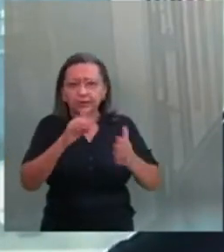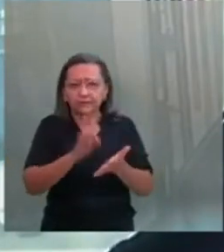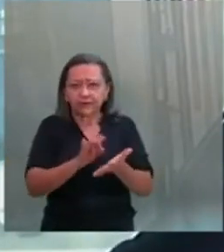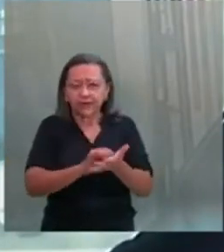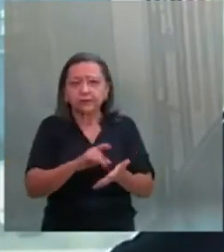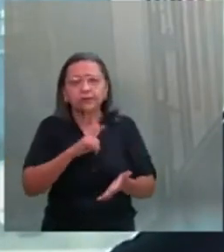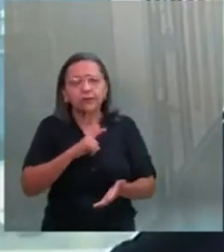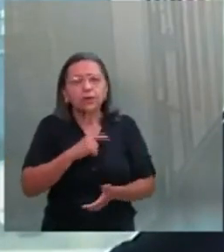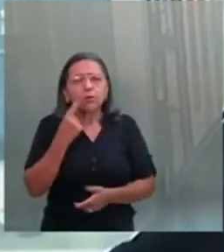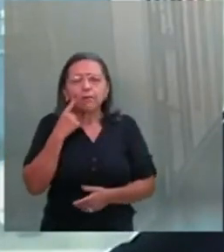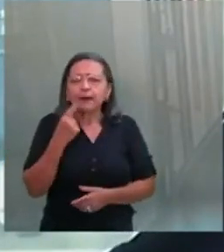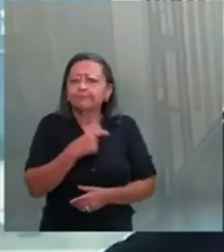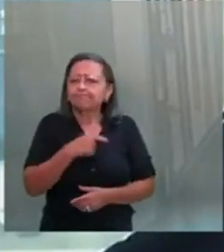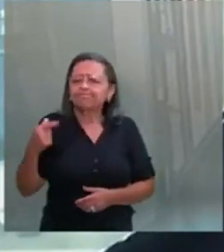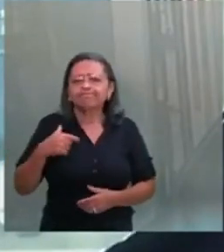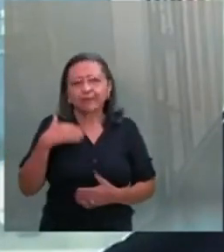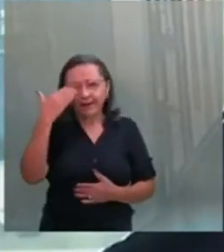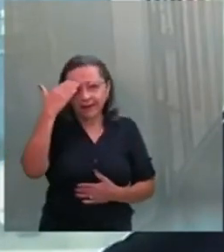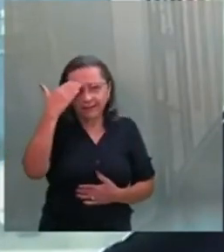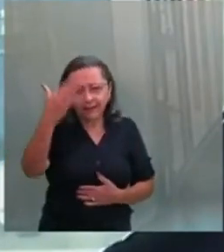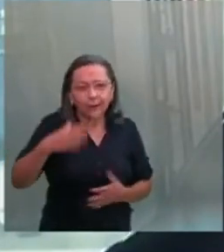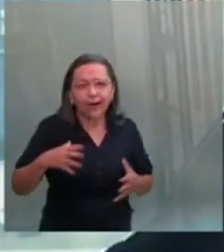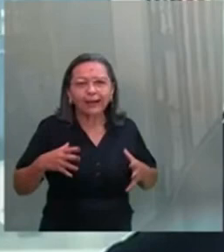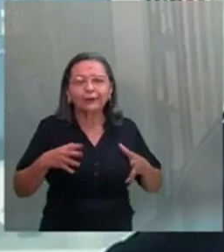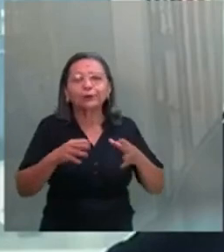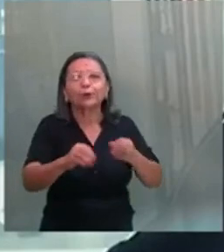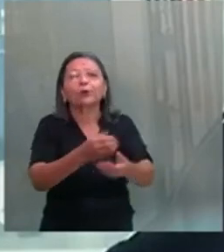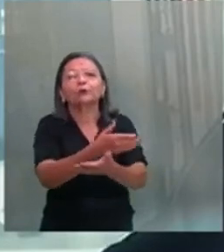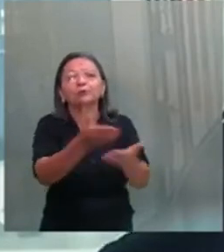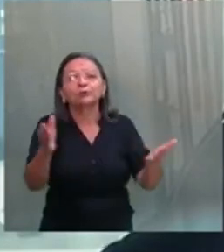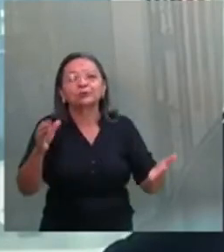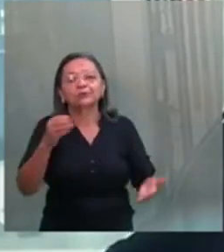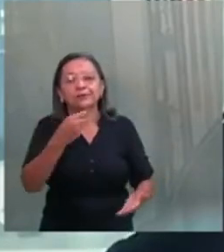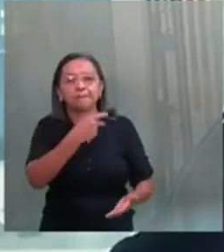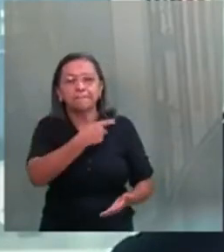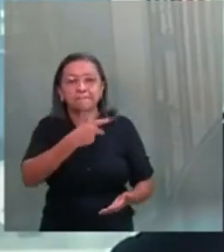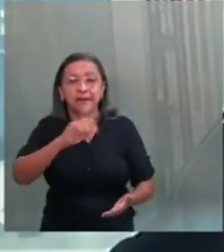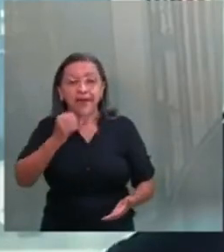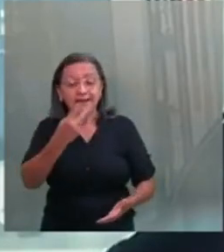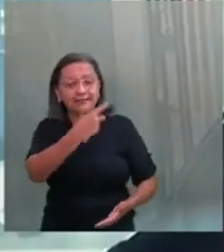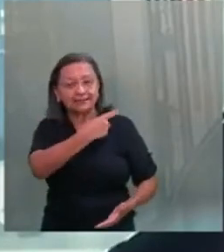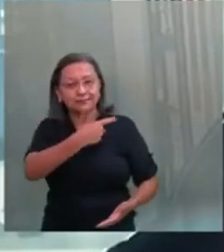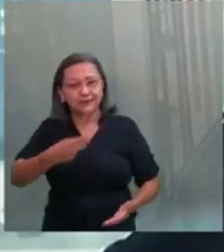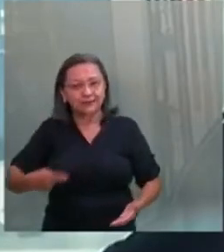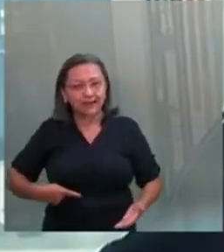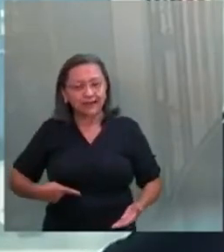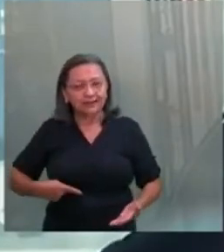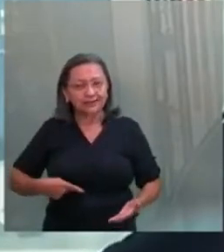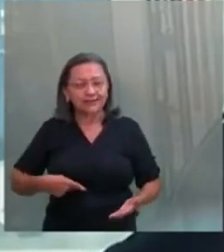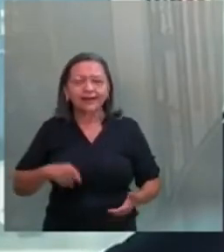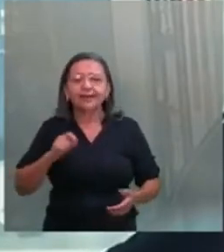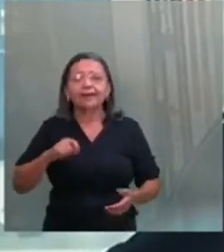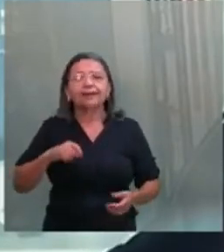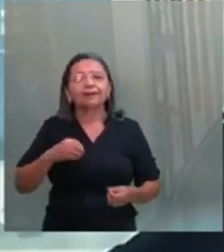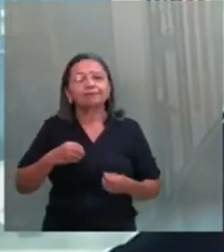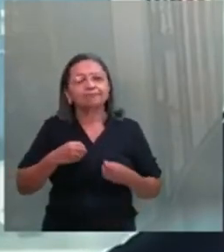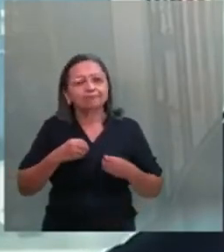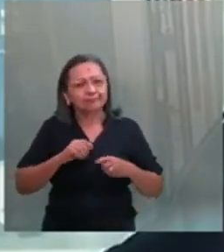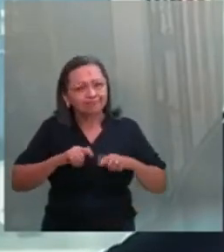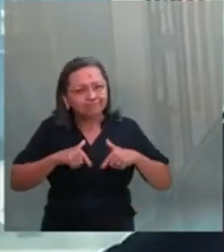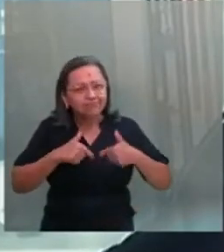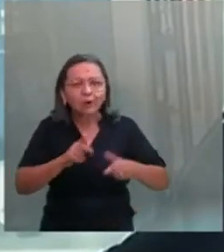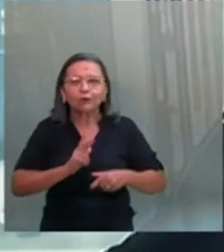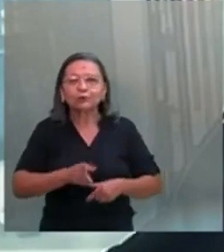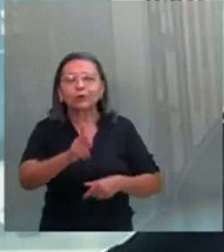uma grande gratidão a todos os presidentes que sucederam depois do presidente Sarney, que levaram avante esse